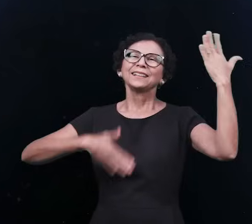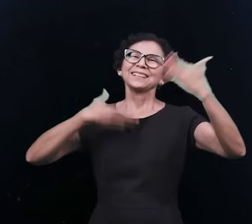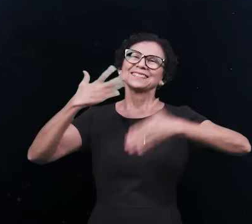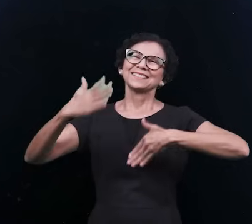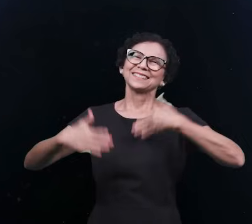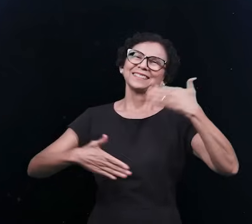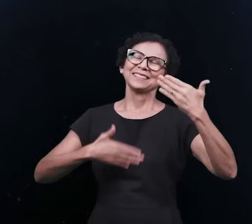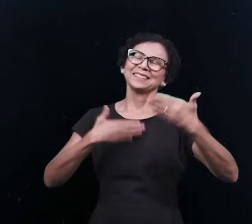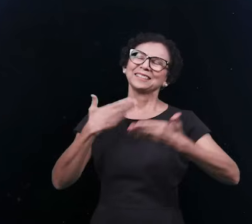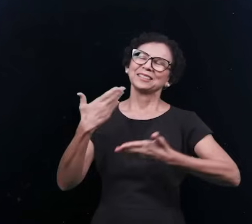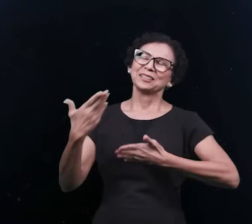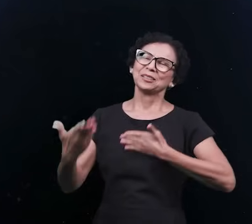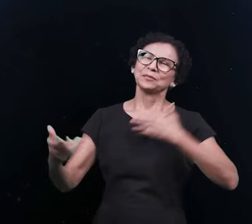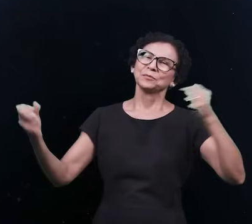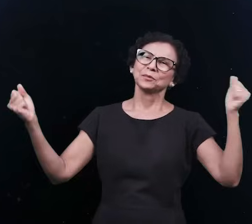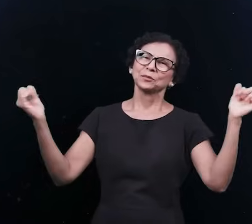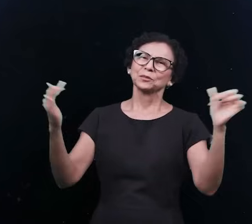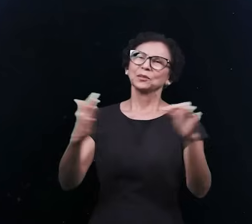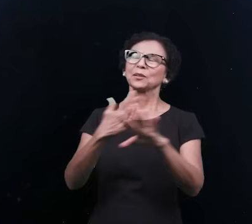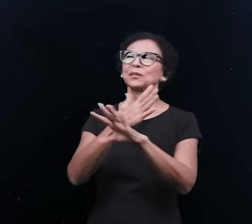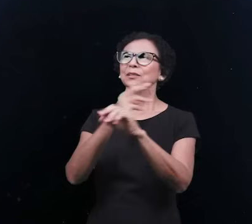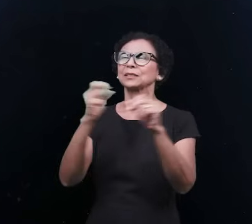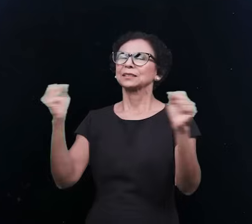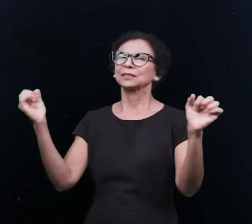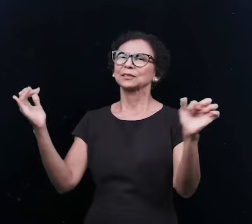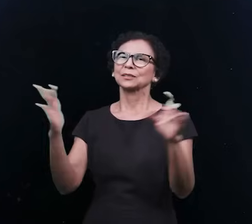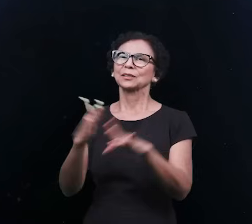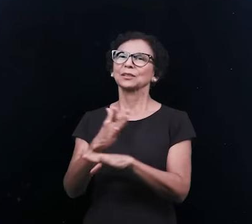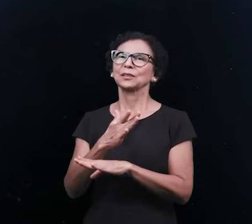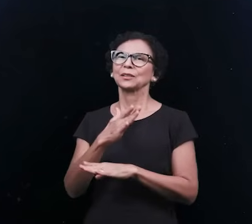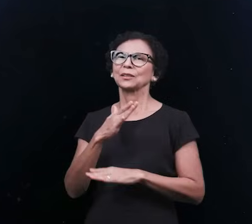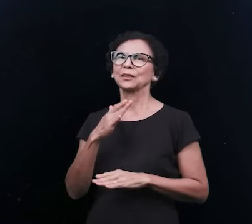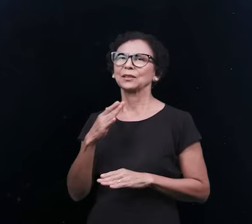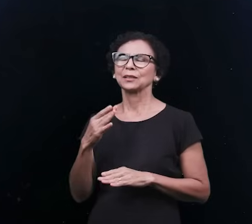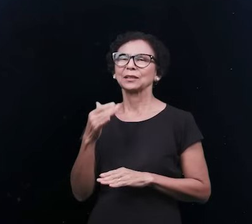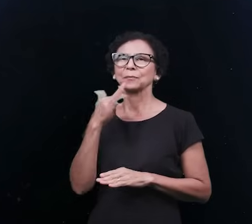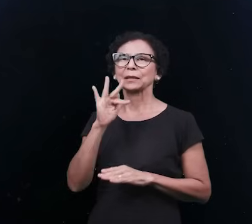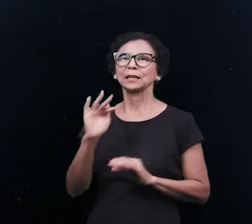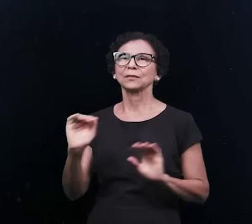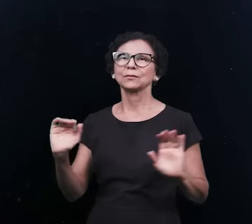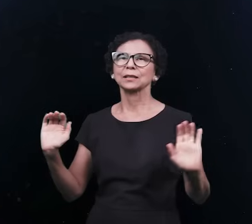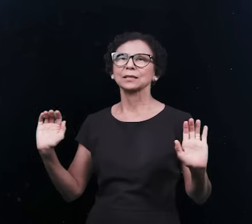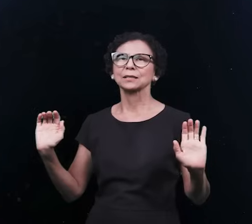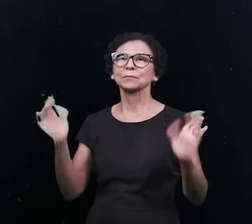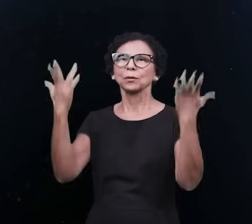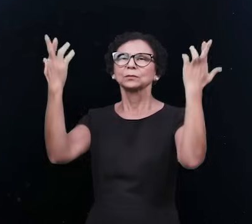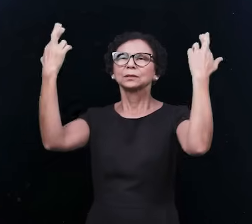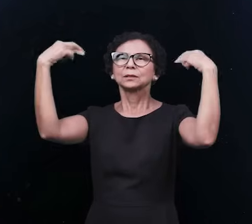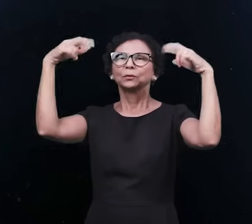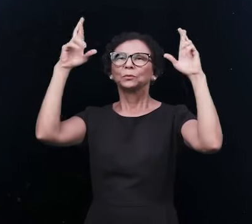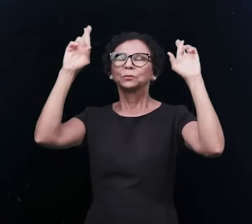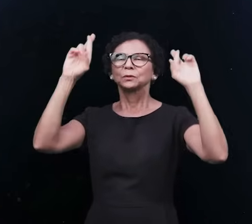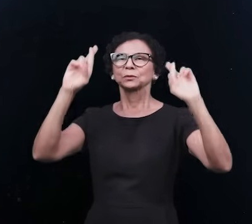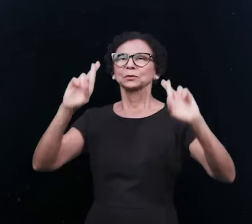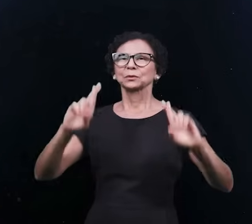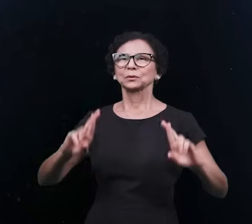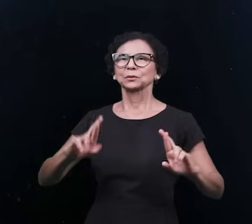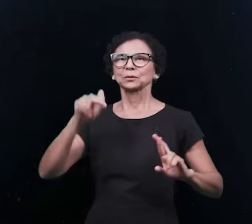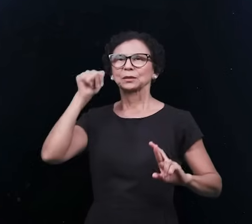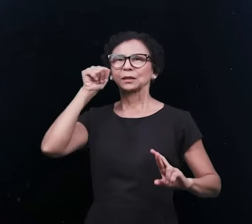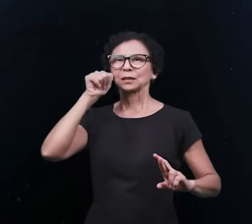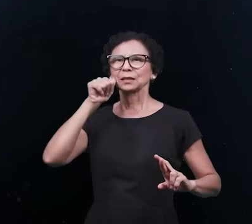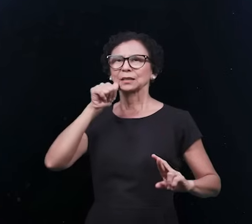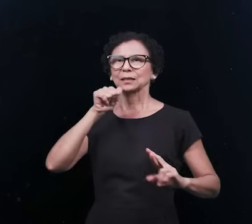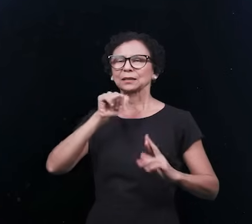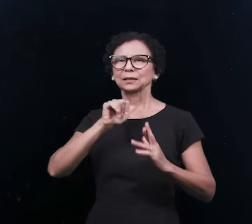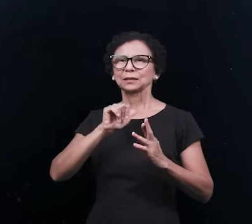e alegremo-nos e demos-lhe glória, porque vindas são as bodas do Cordeiro e já a sua